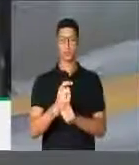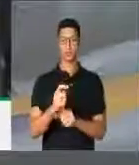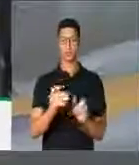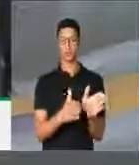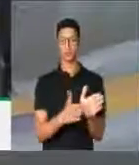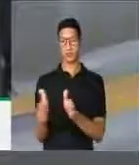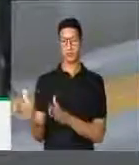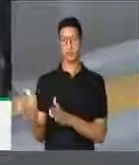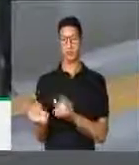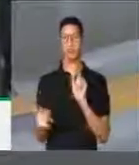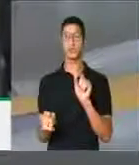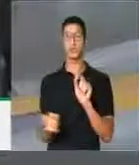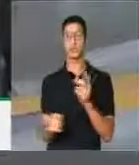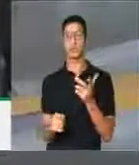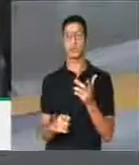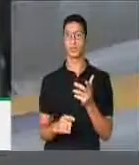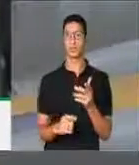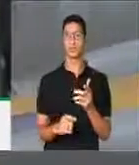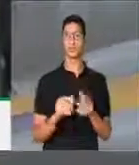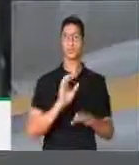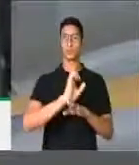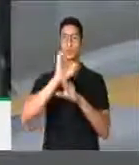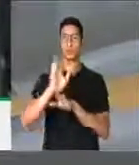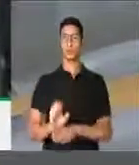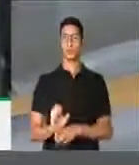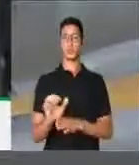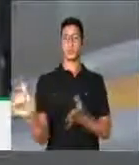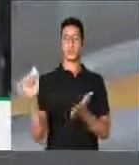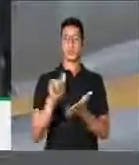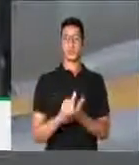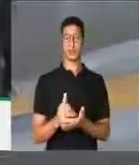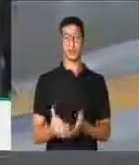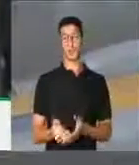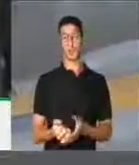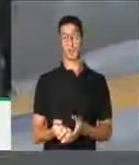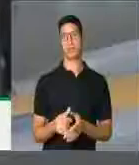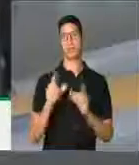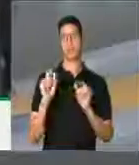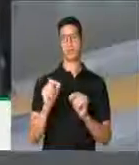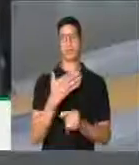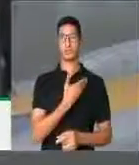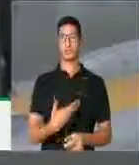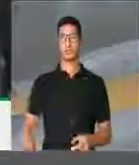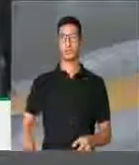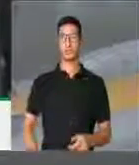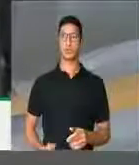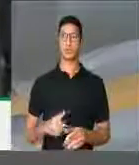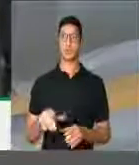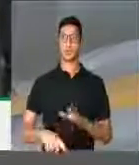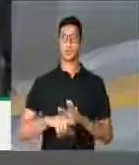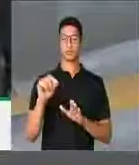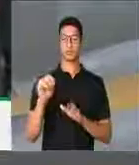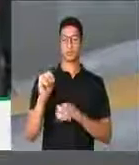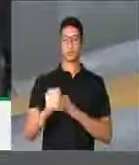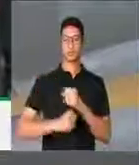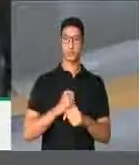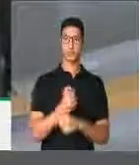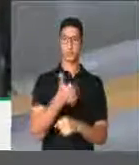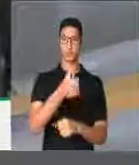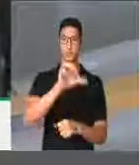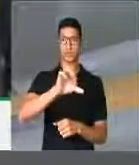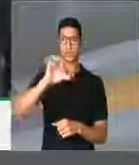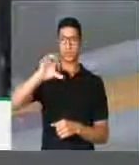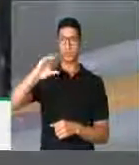num período em que o Estado se instalava, em que os governadores eleitos no ano de